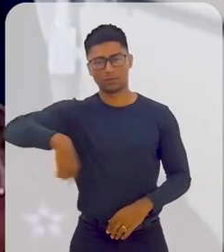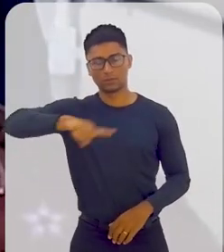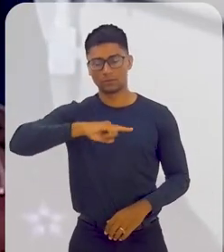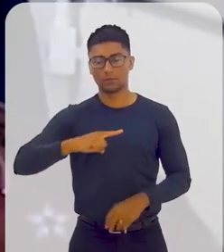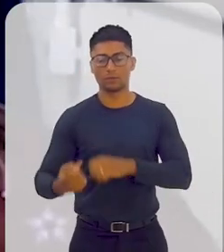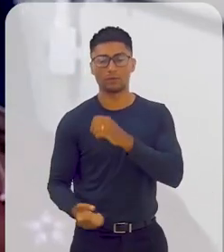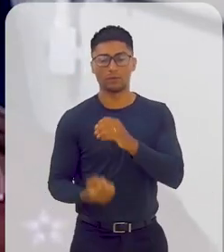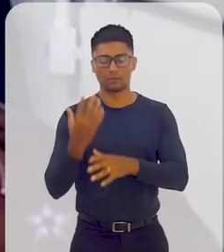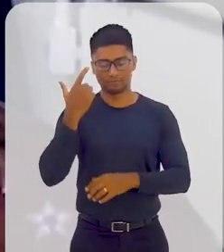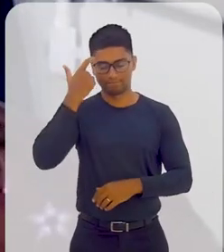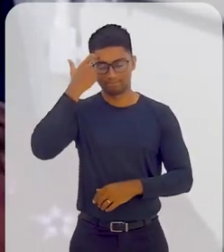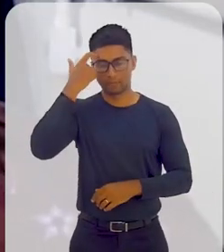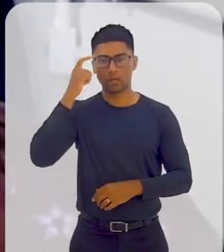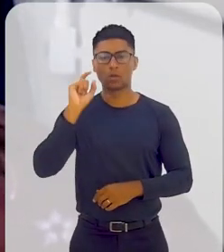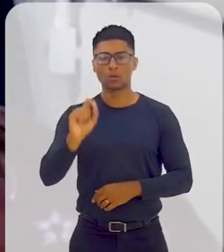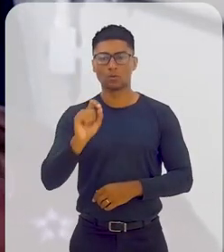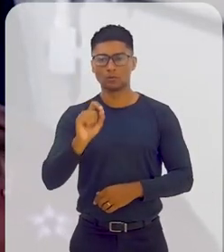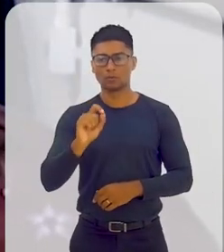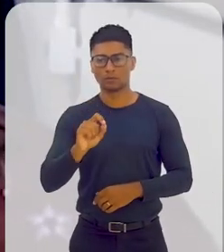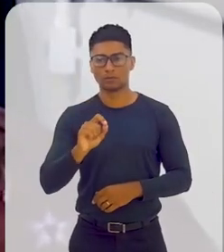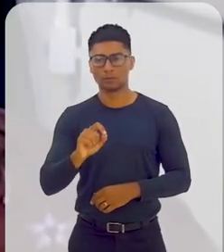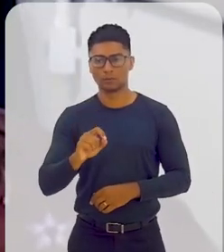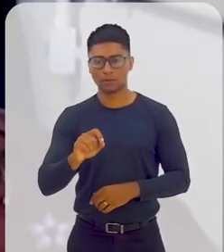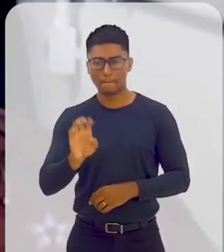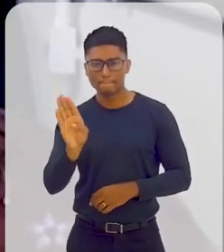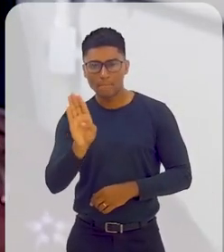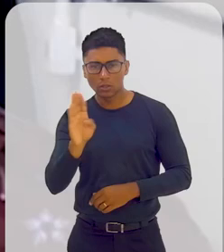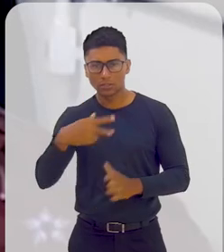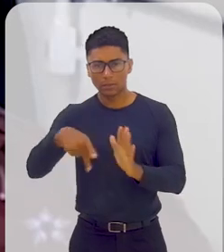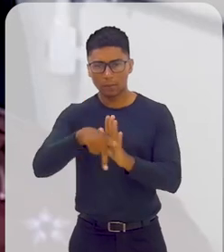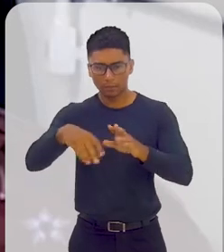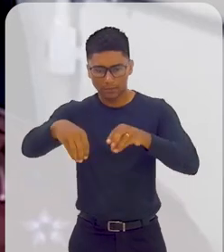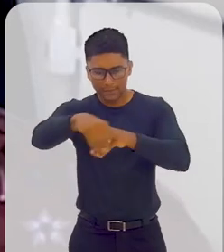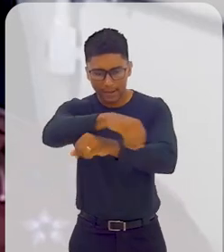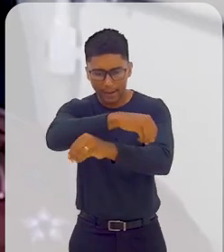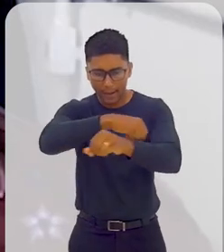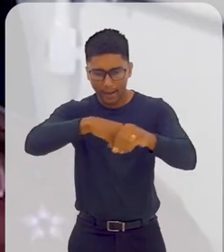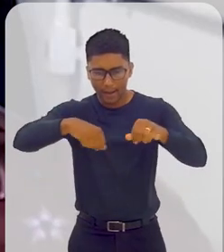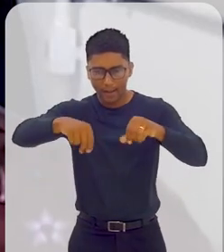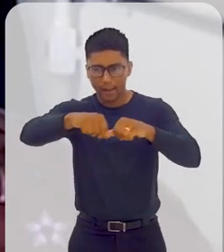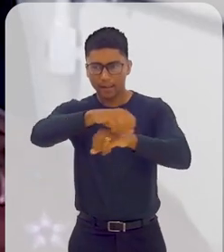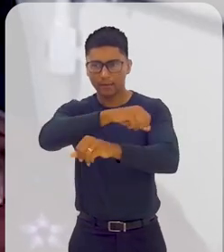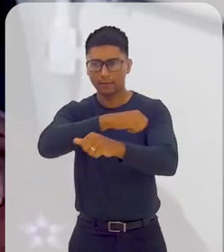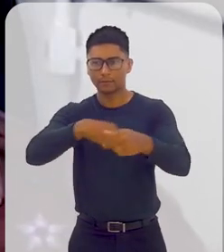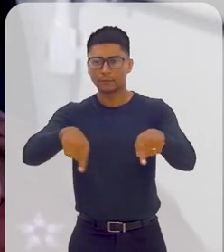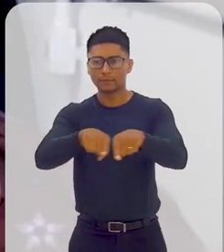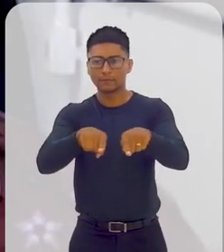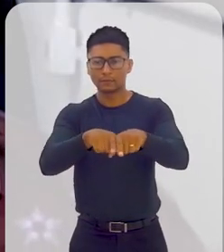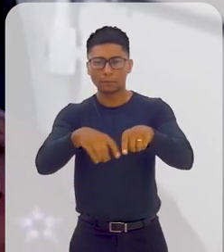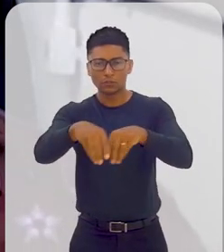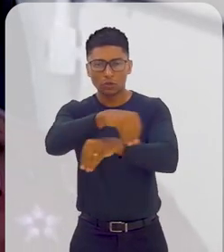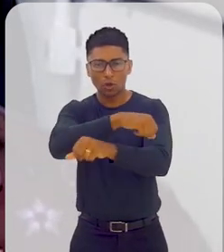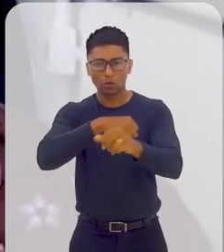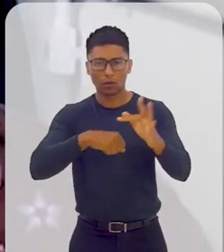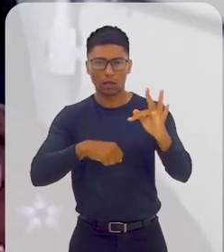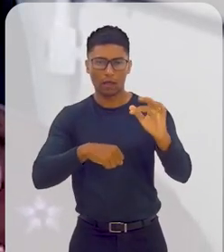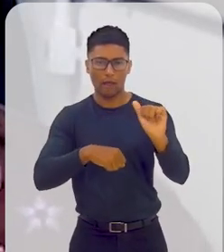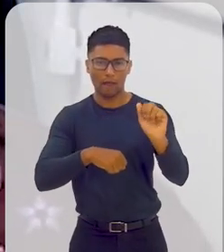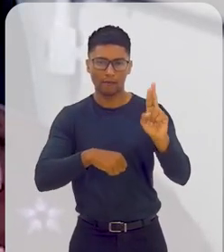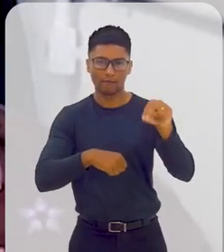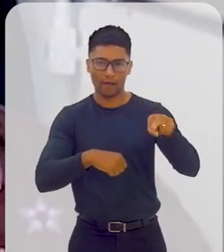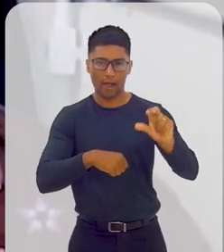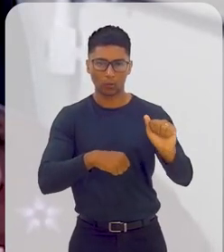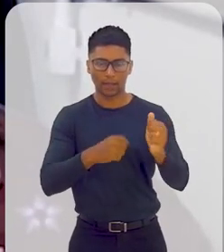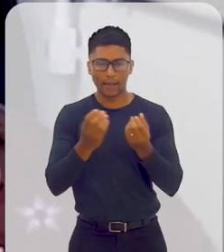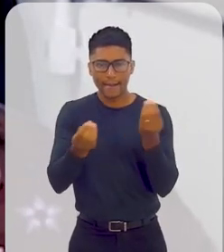a nossa história com a microbiologia do solo, com o manejo também da fauna do solo, pensando